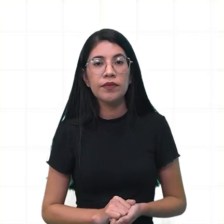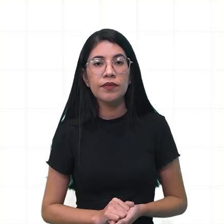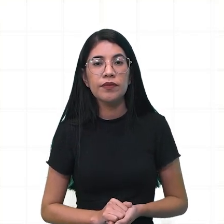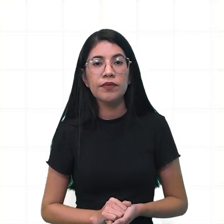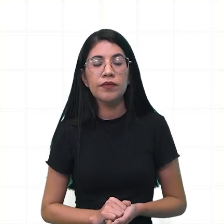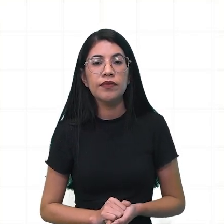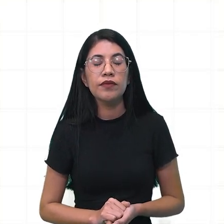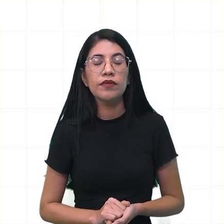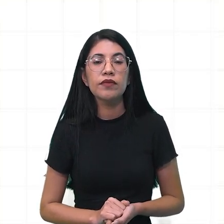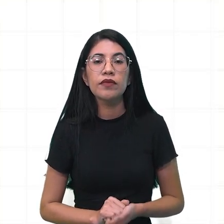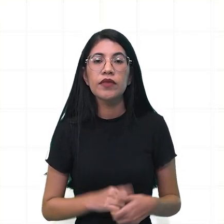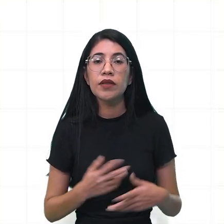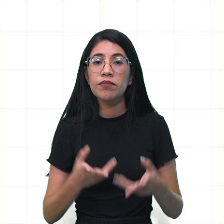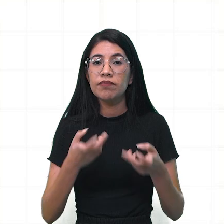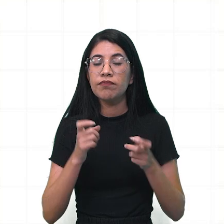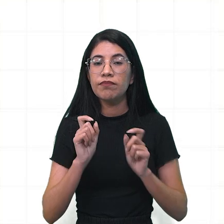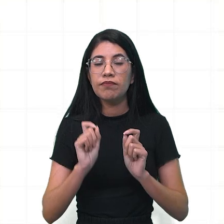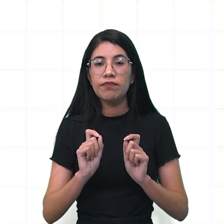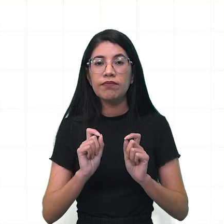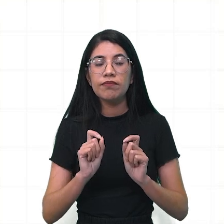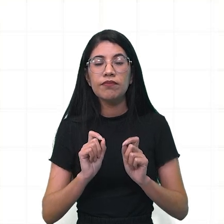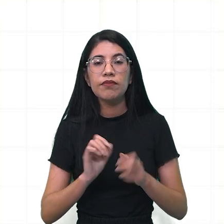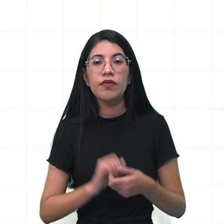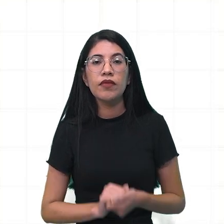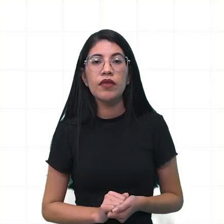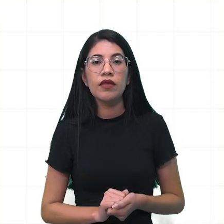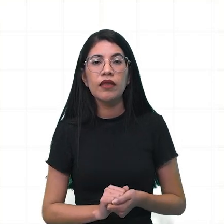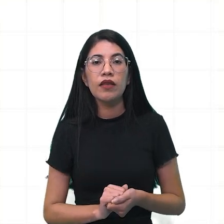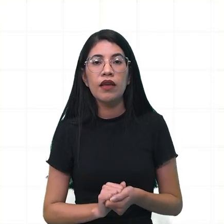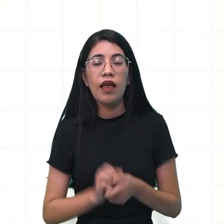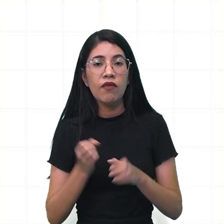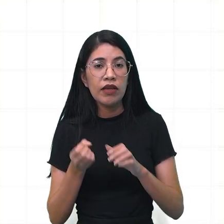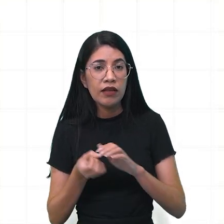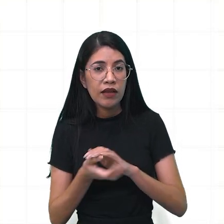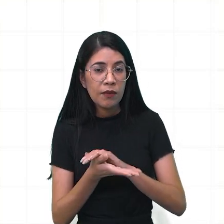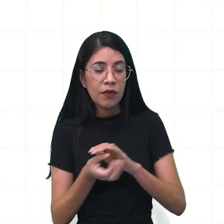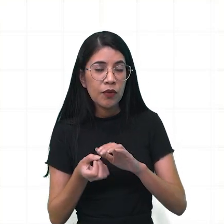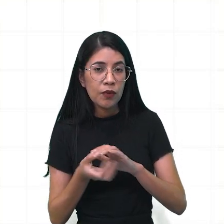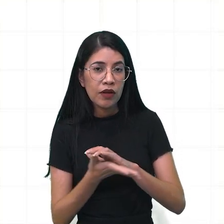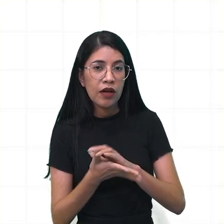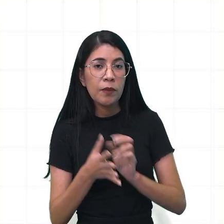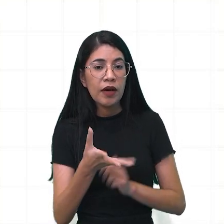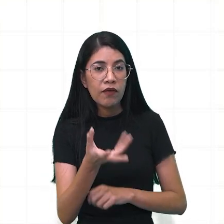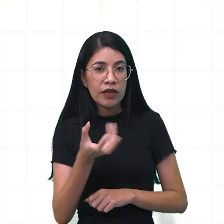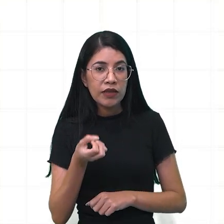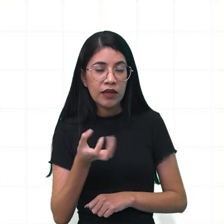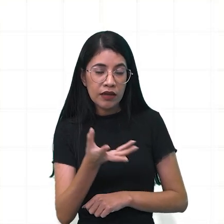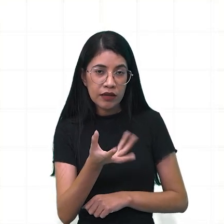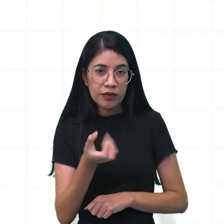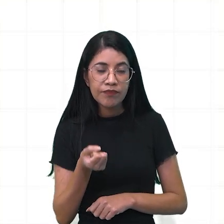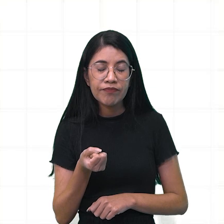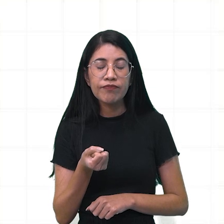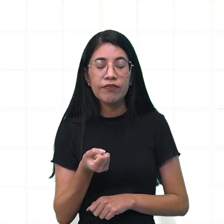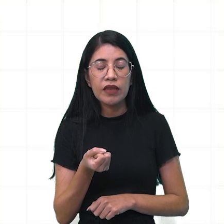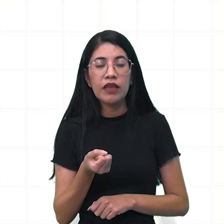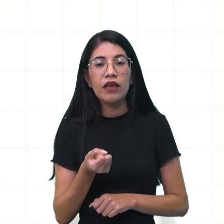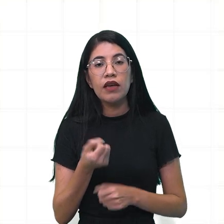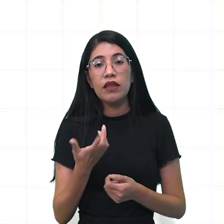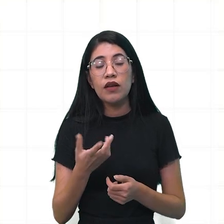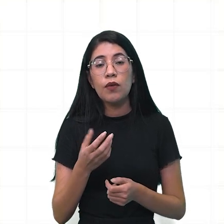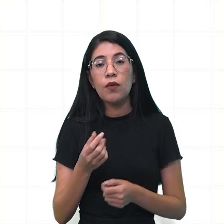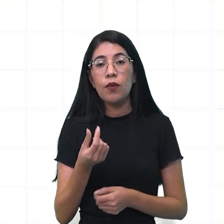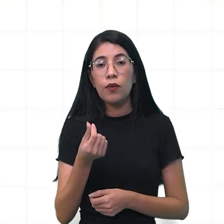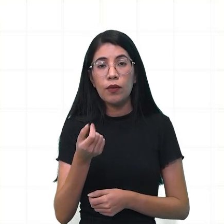tá então observem que a a a medida que ela vai depositando e vai sacando o valor esse